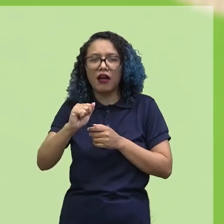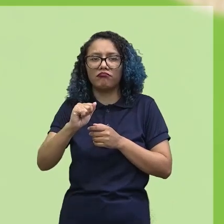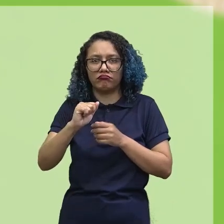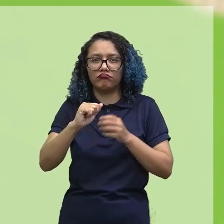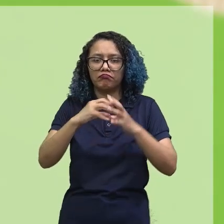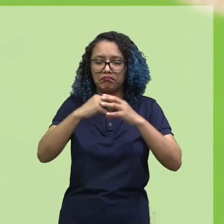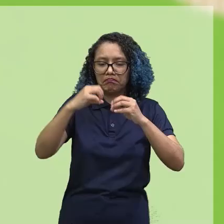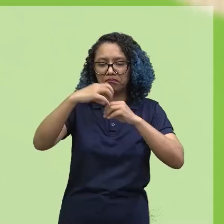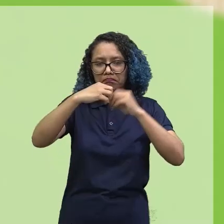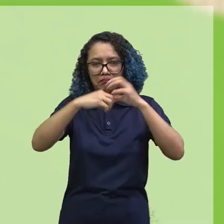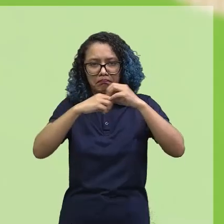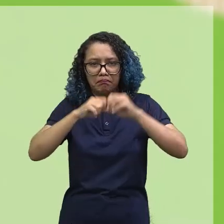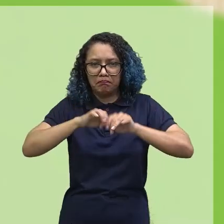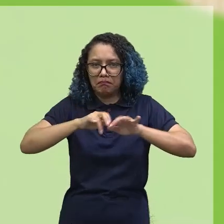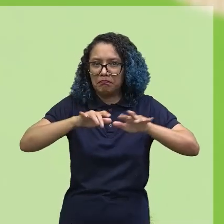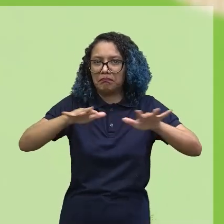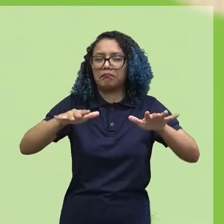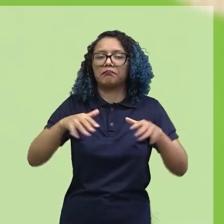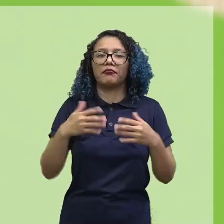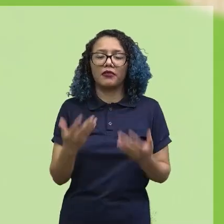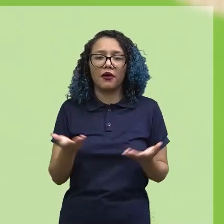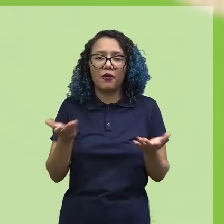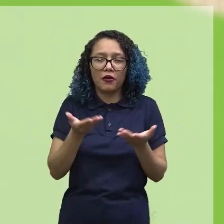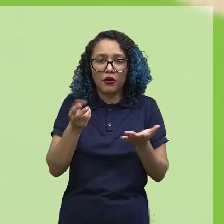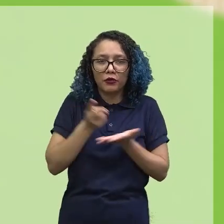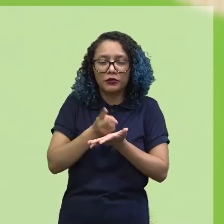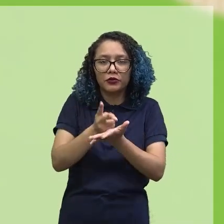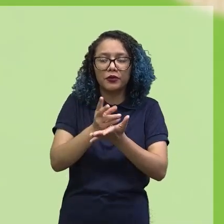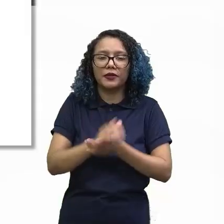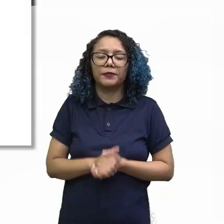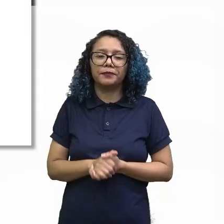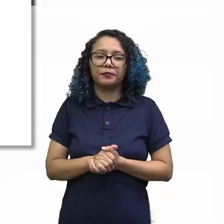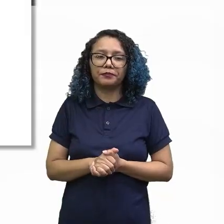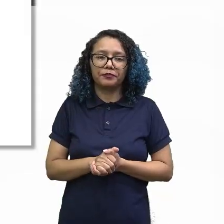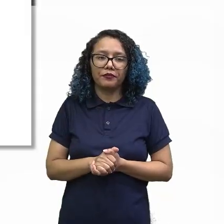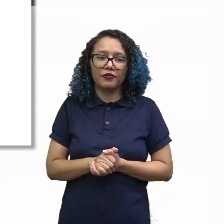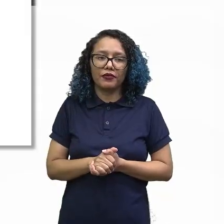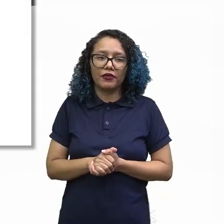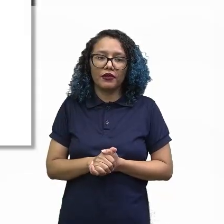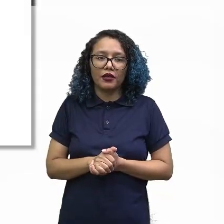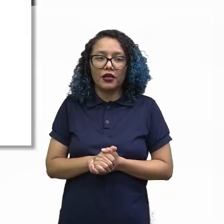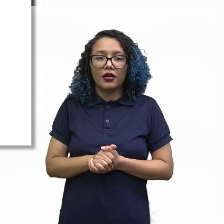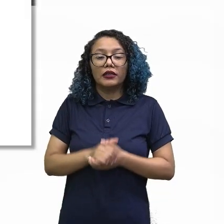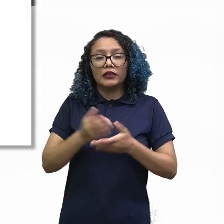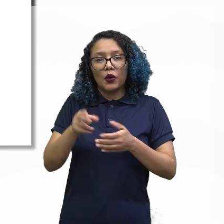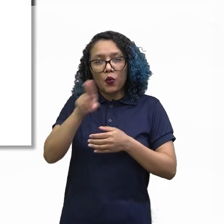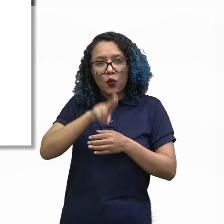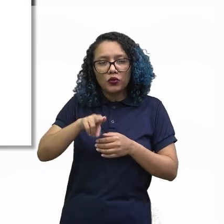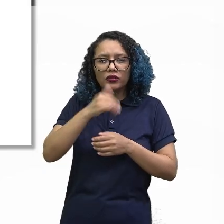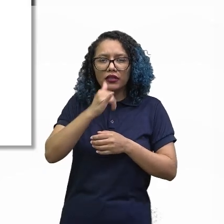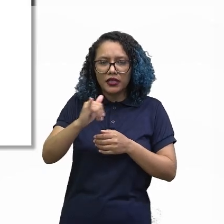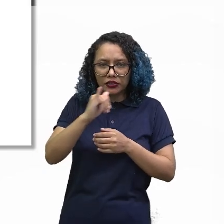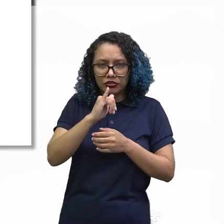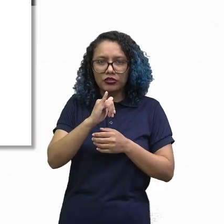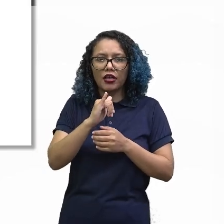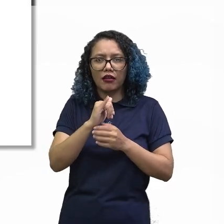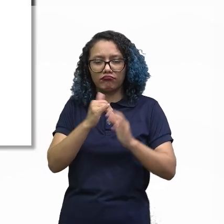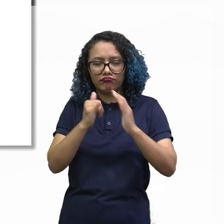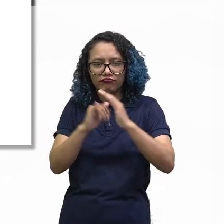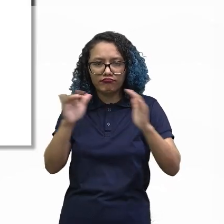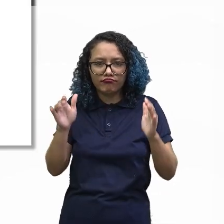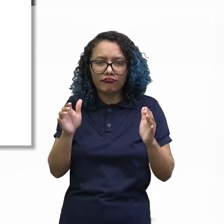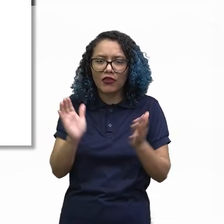Muito bem, pessoal. Vamos continuar aqui colocando o seguinte: o uso da energia nuclear apresenta algumas